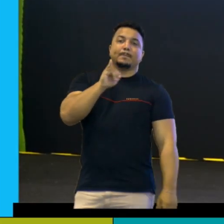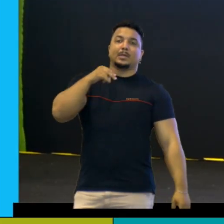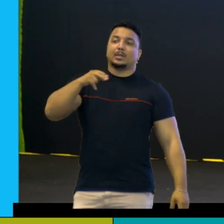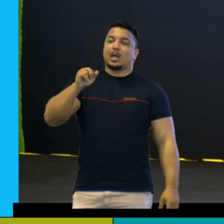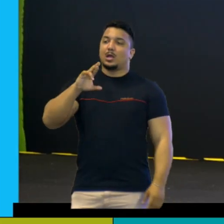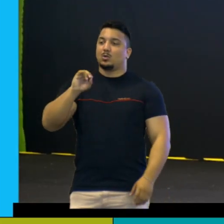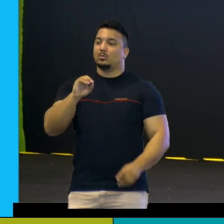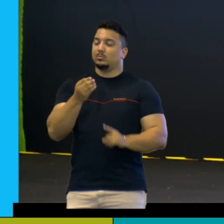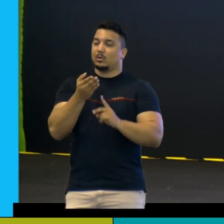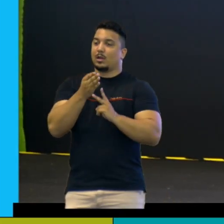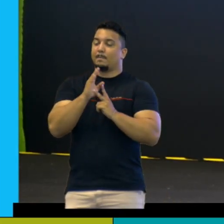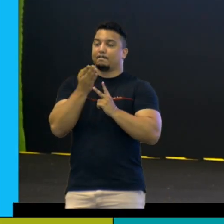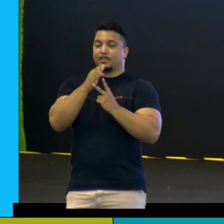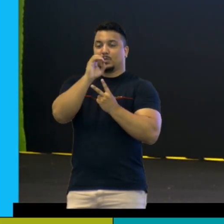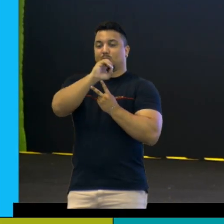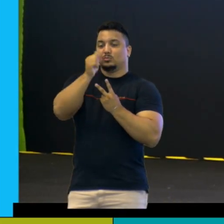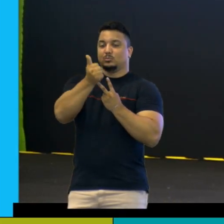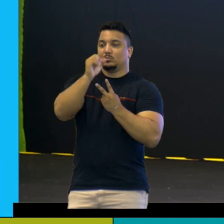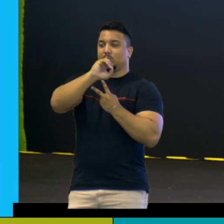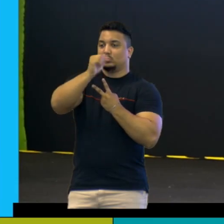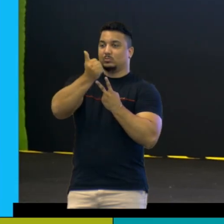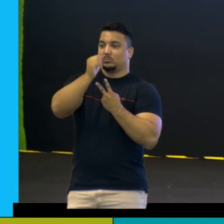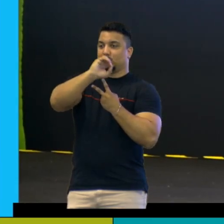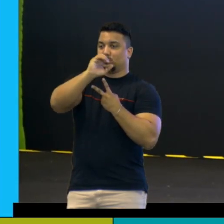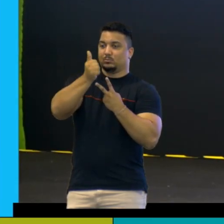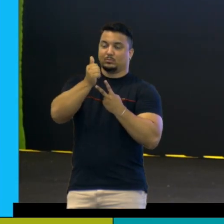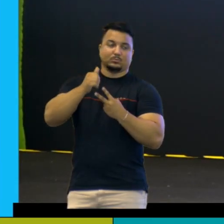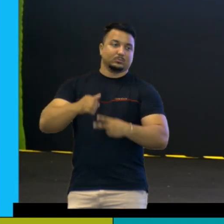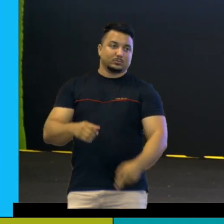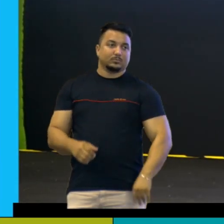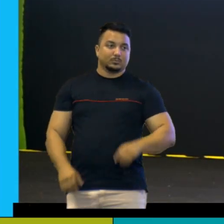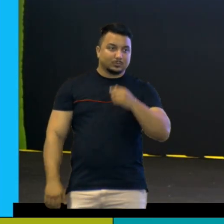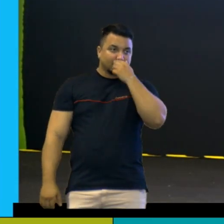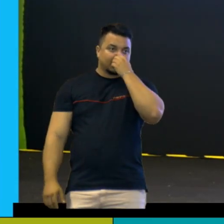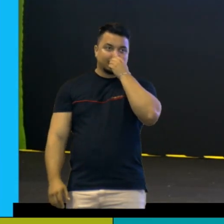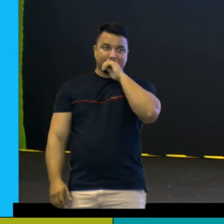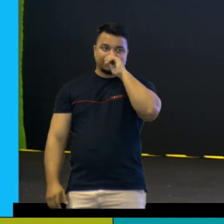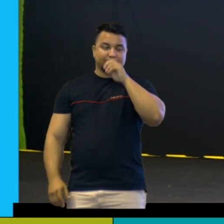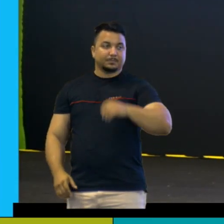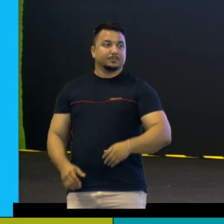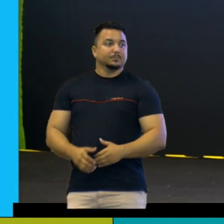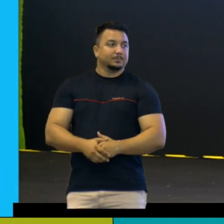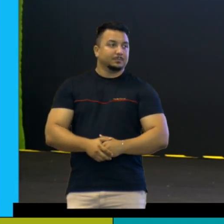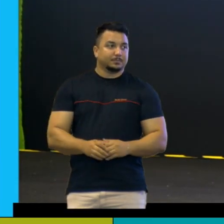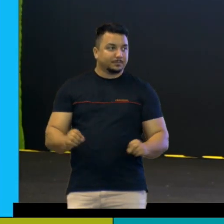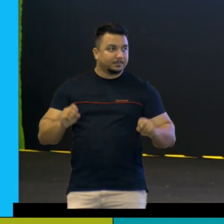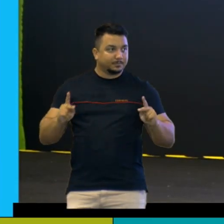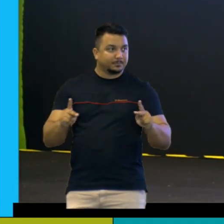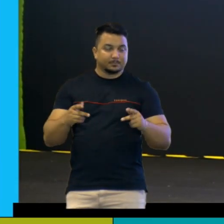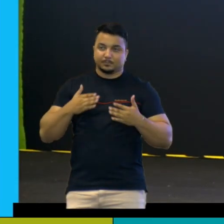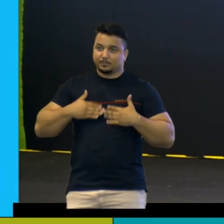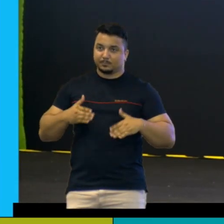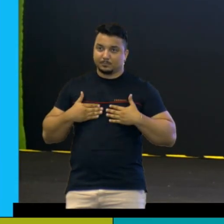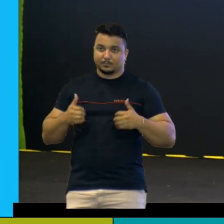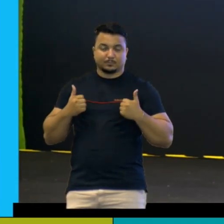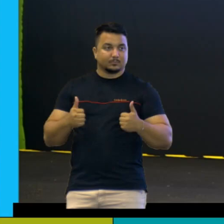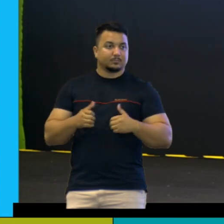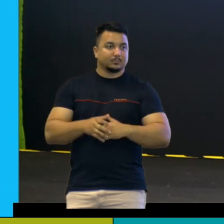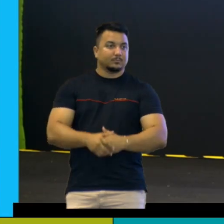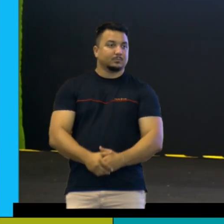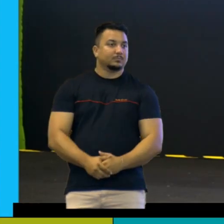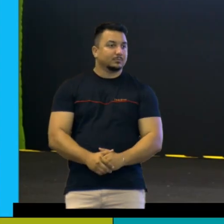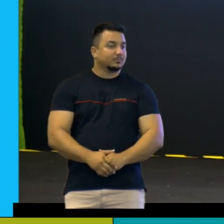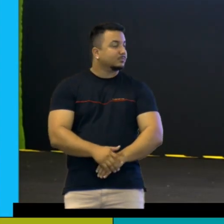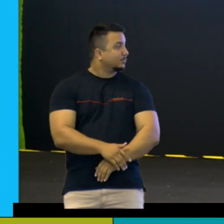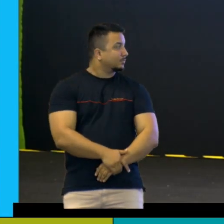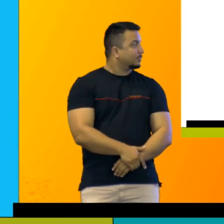binário na minha vida, eu faria questão. Só interpretação. Tá show, pessoal? Tudo bem? Vamos para a segunda questão,